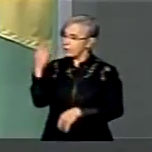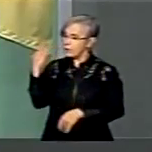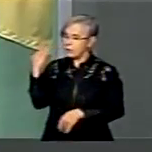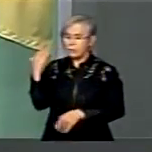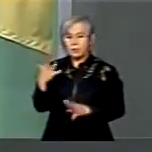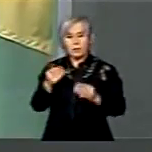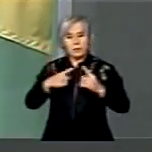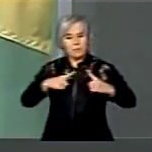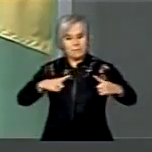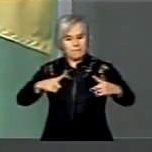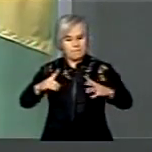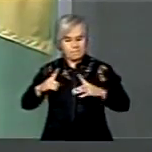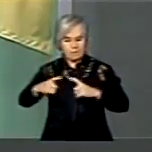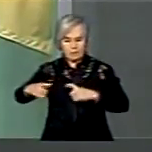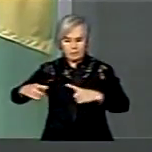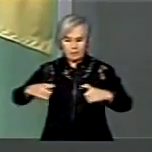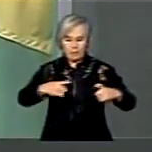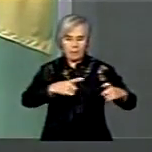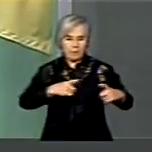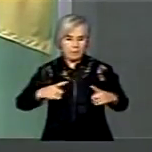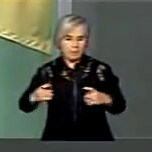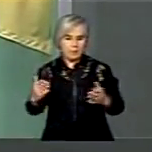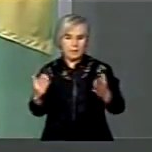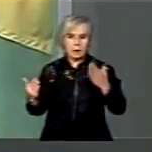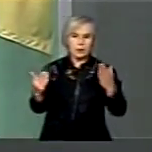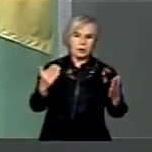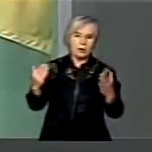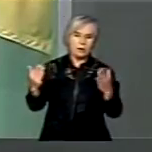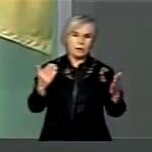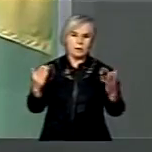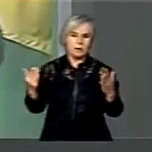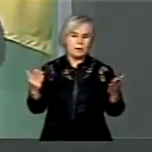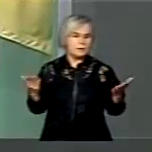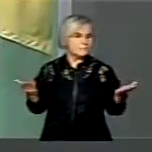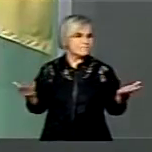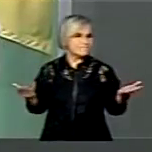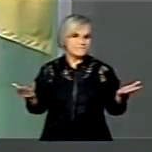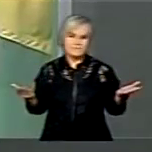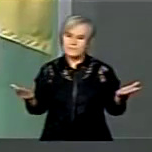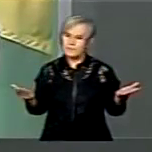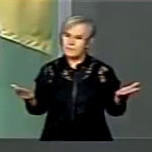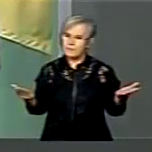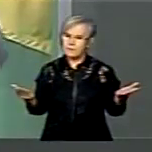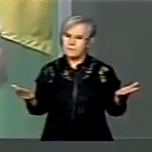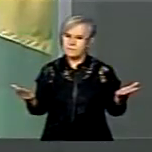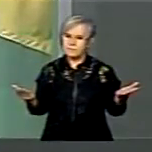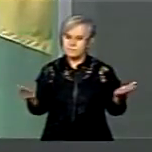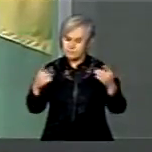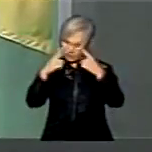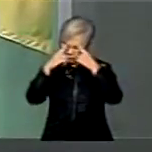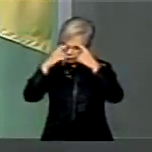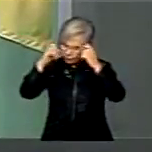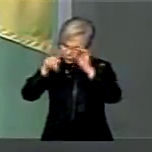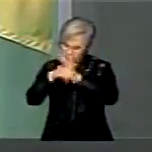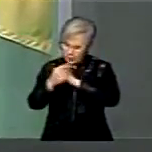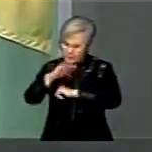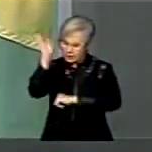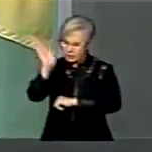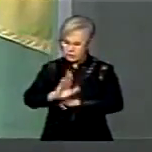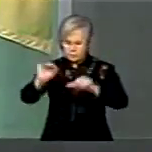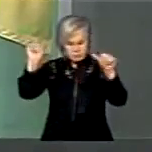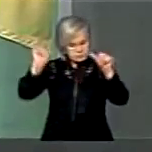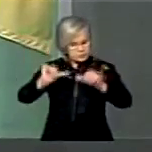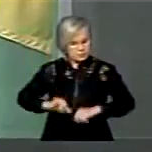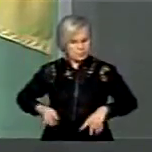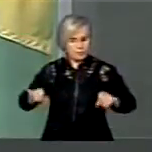Muitas guerras deixam muito a desejar, tamanha a volúpia e a grandeza do crescimento dessa violência,